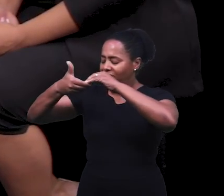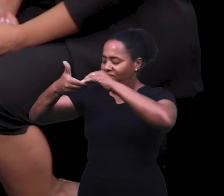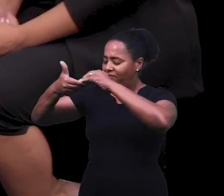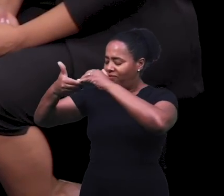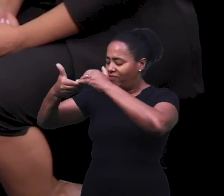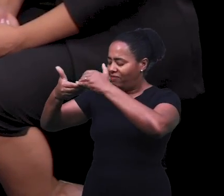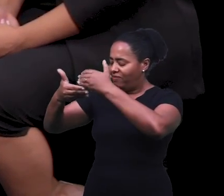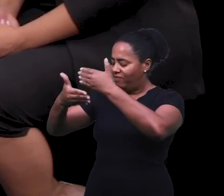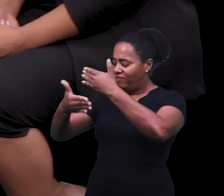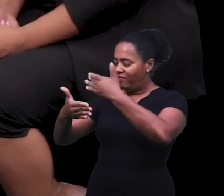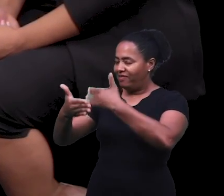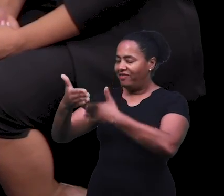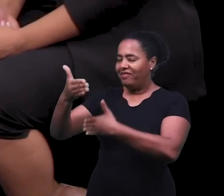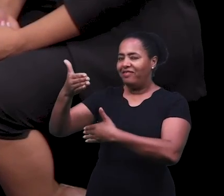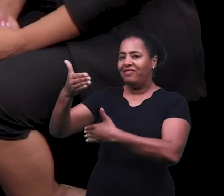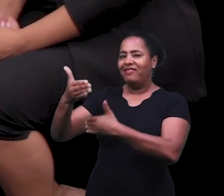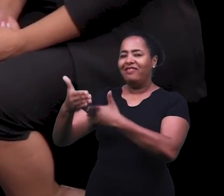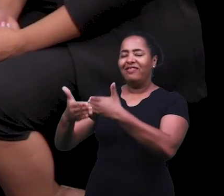para